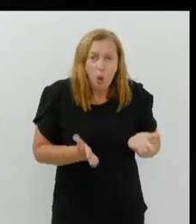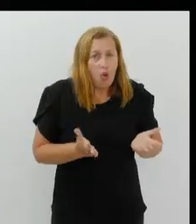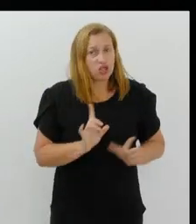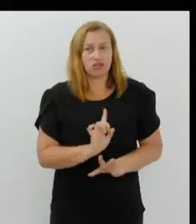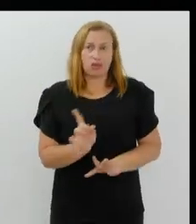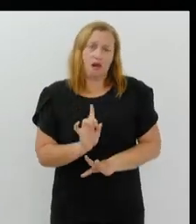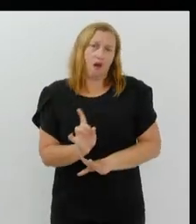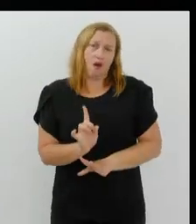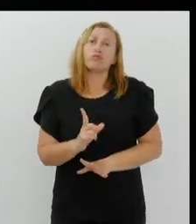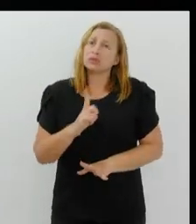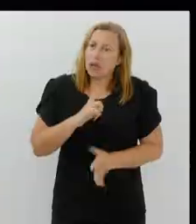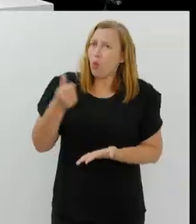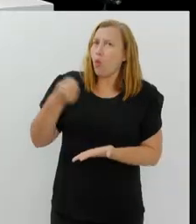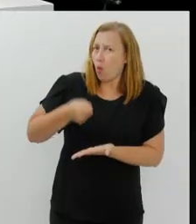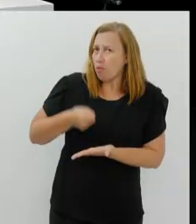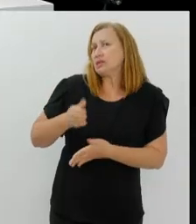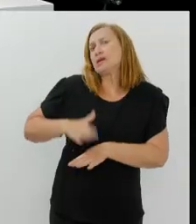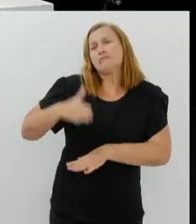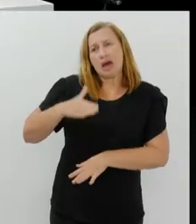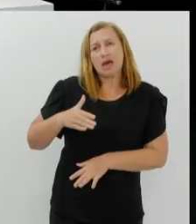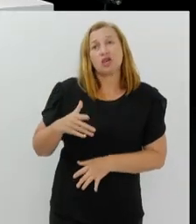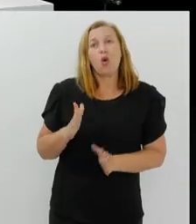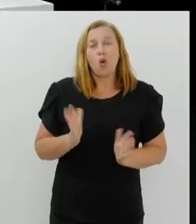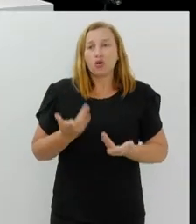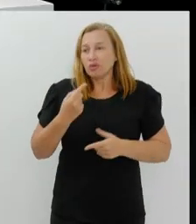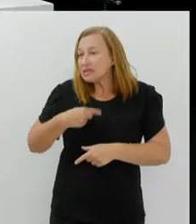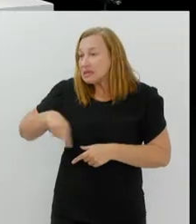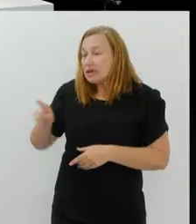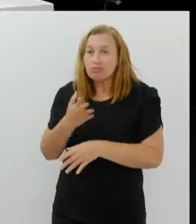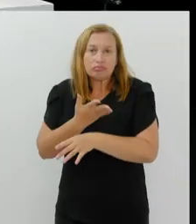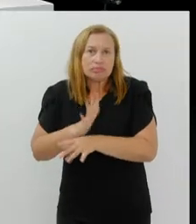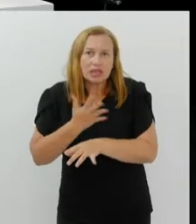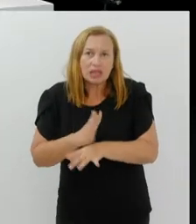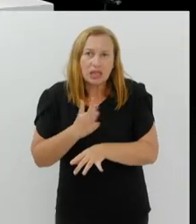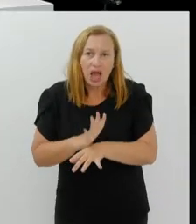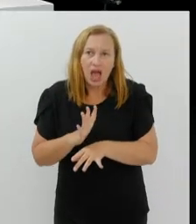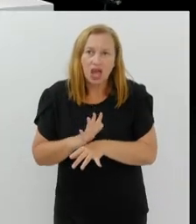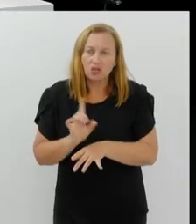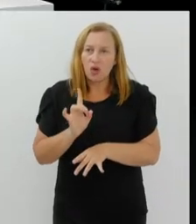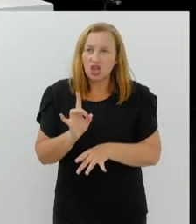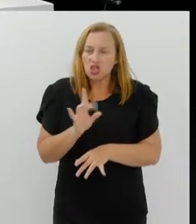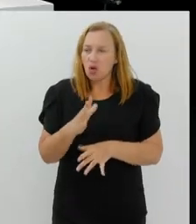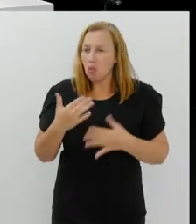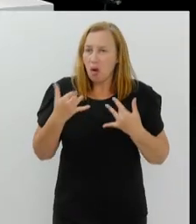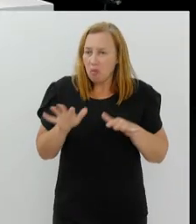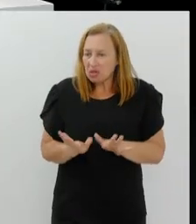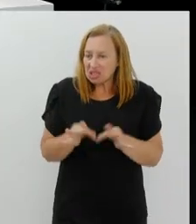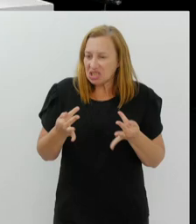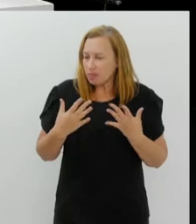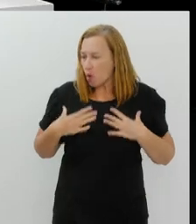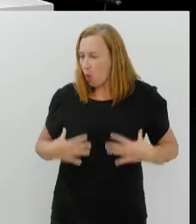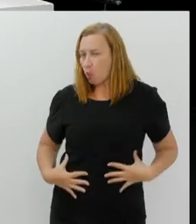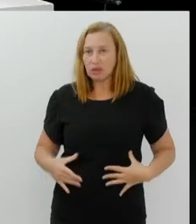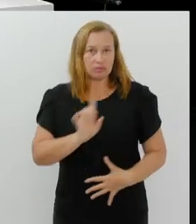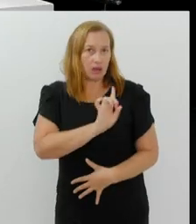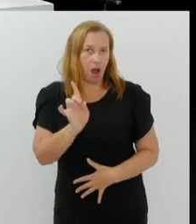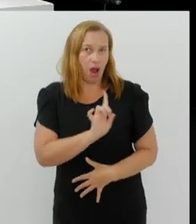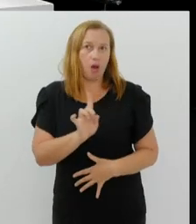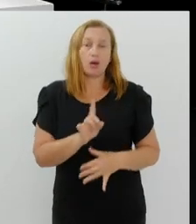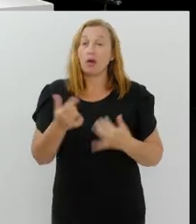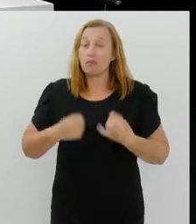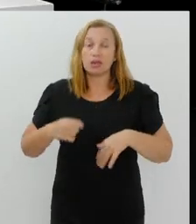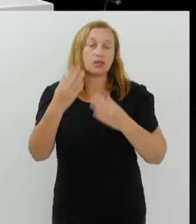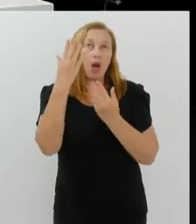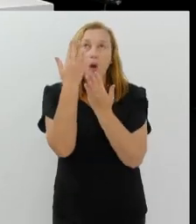Você lembra dessa fase? Hoje em dia existe uma cobrança maior de tudo. Hoje em dia, para você ir no ensaio, você não é só uma produção, é o videomaker, é não sei o quê,